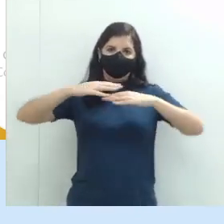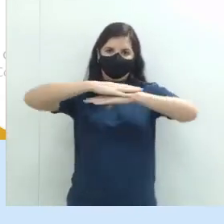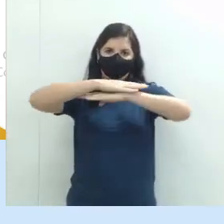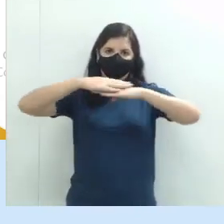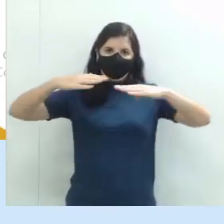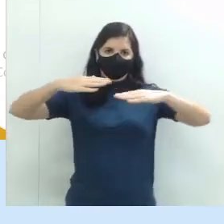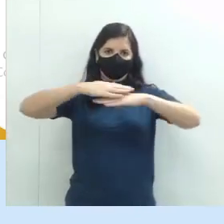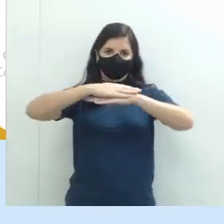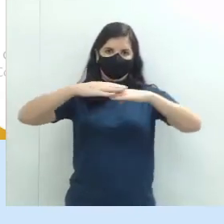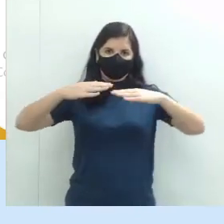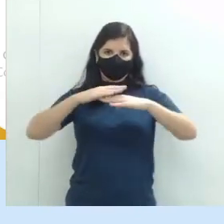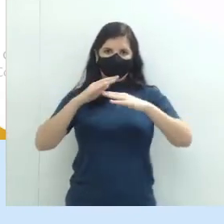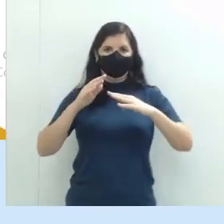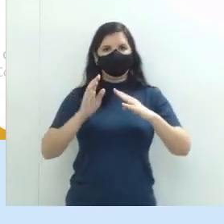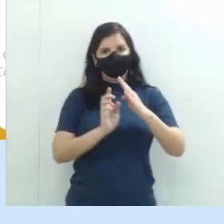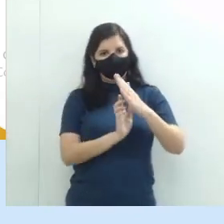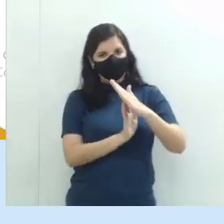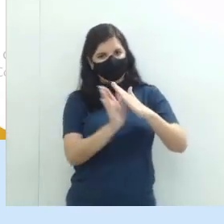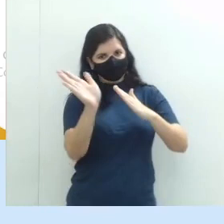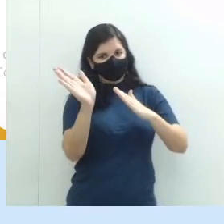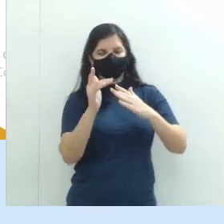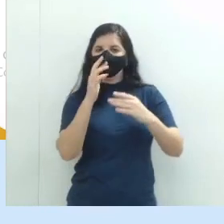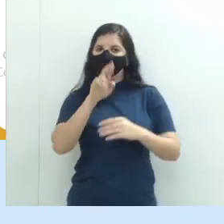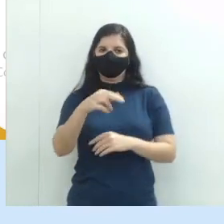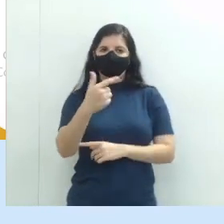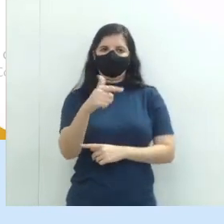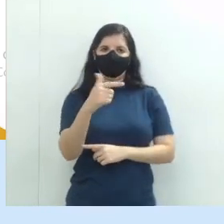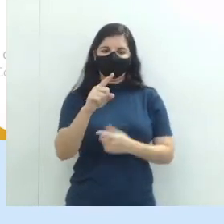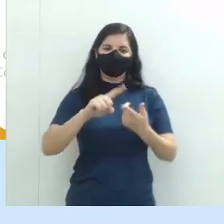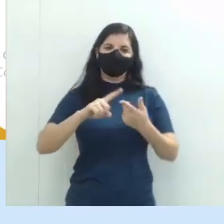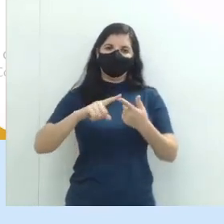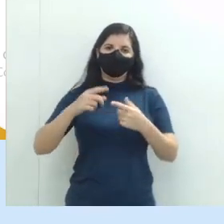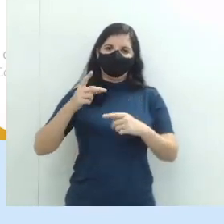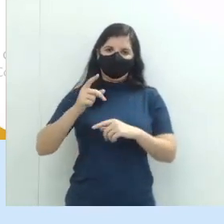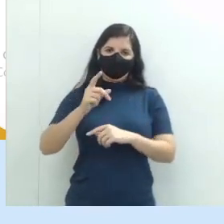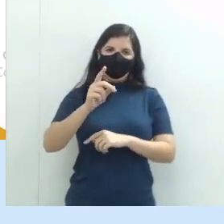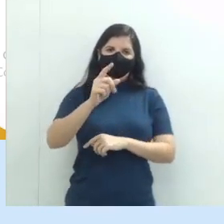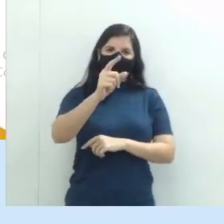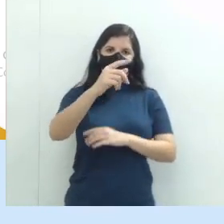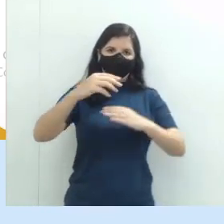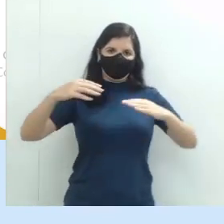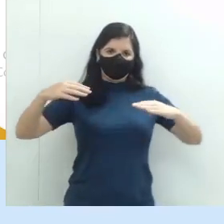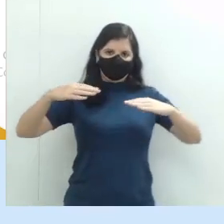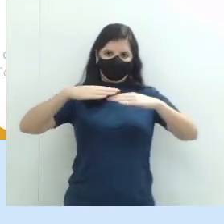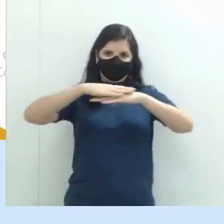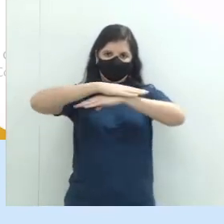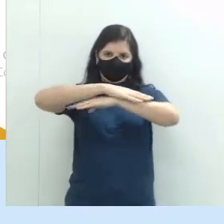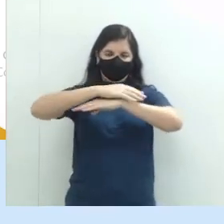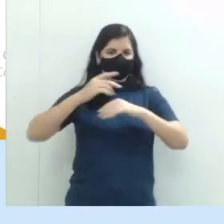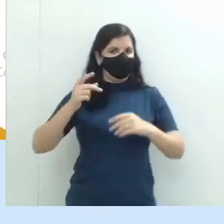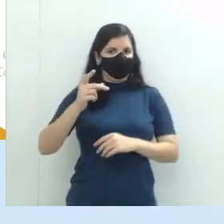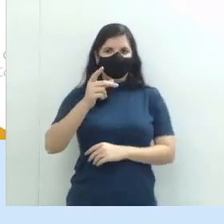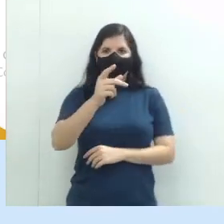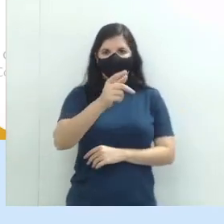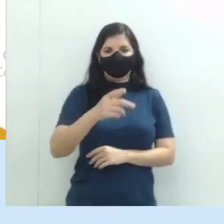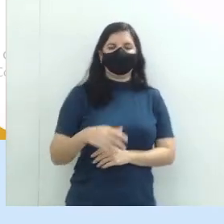entre si, quando não se cruzam, não há solução, e já vimos que há a possibilidade de uma ficar sobre a outra com N pontos